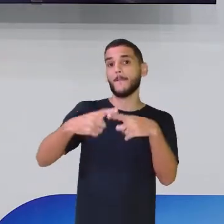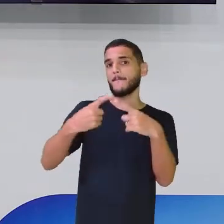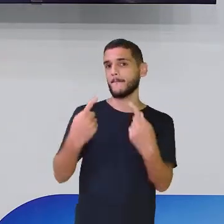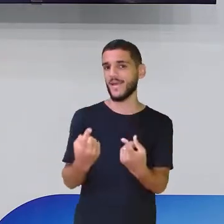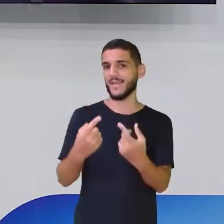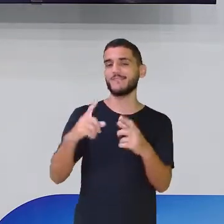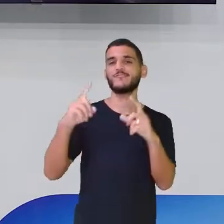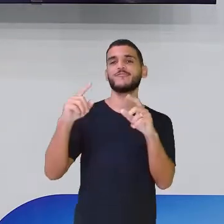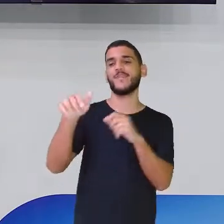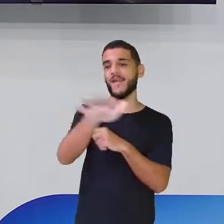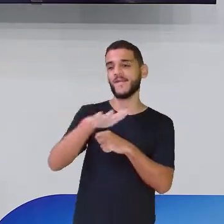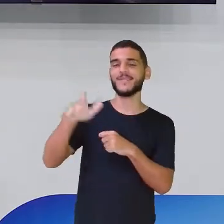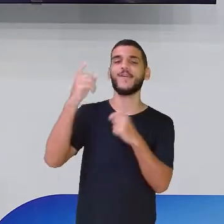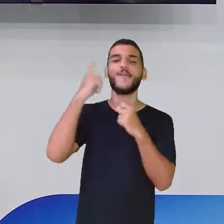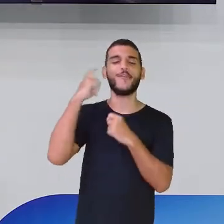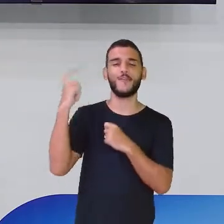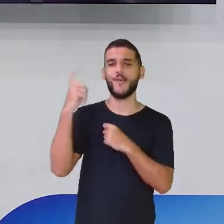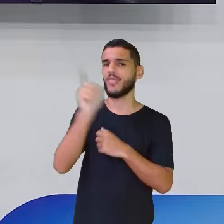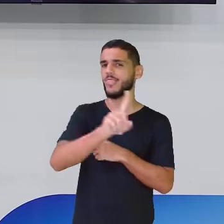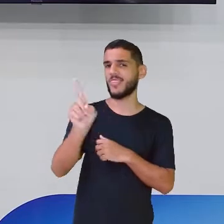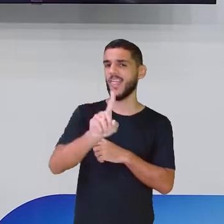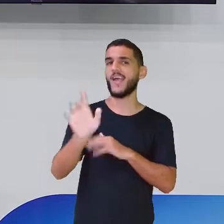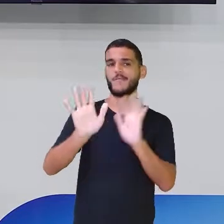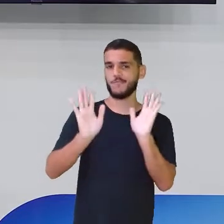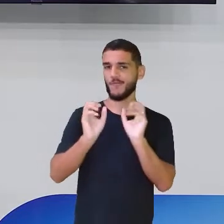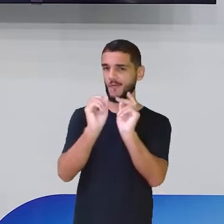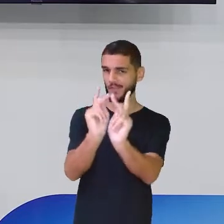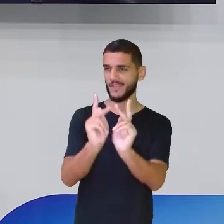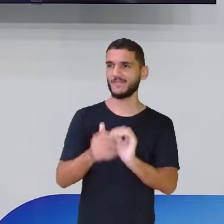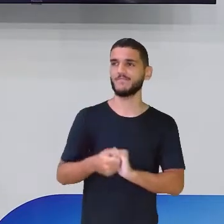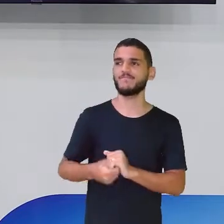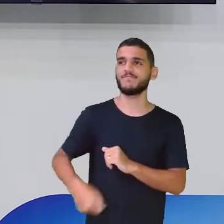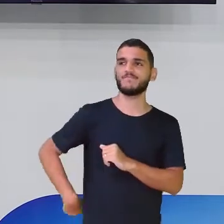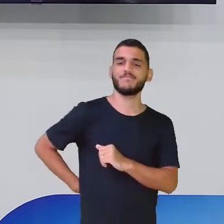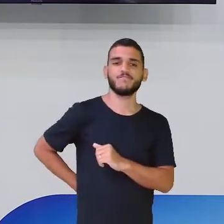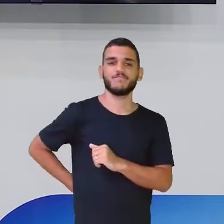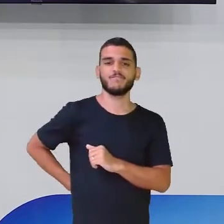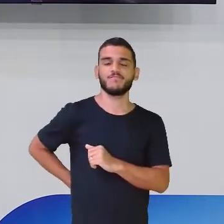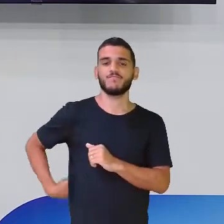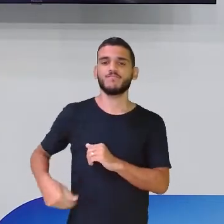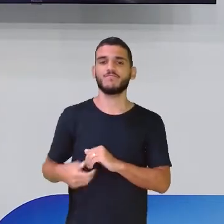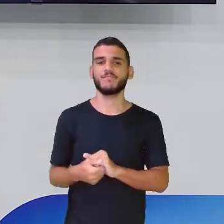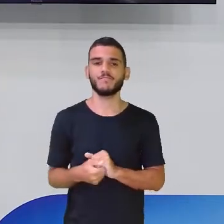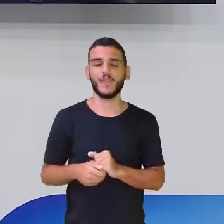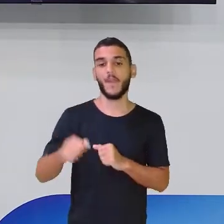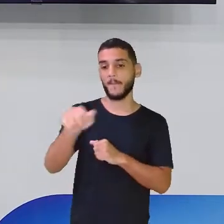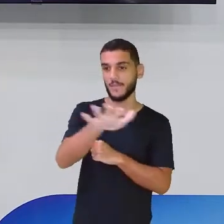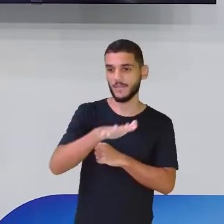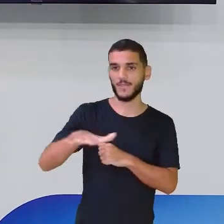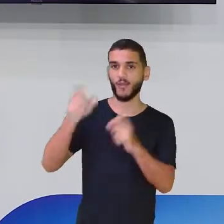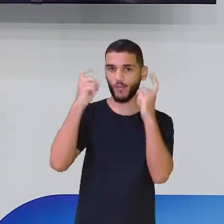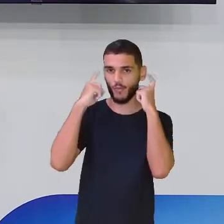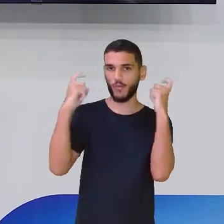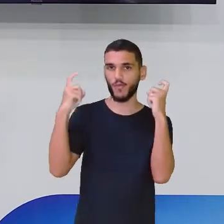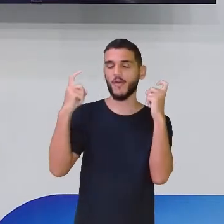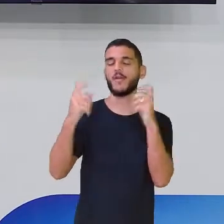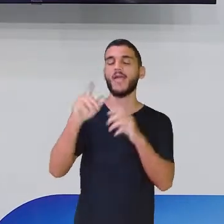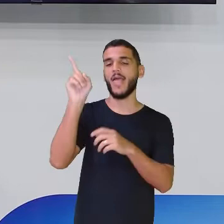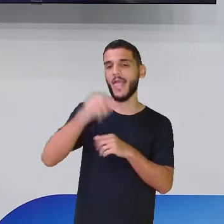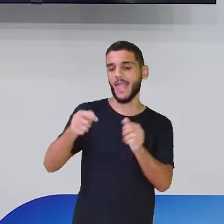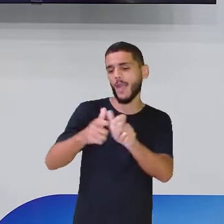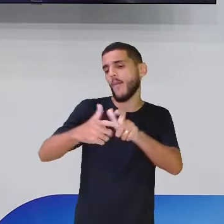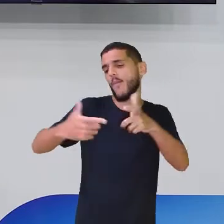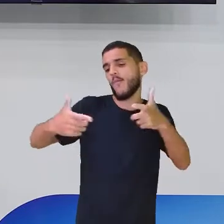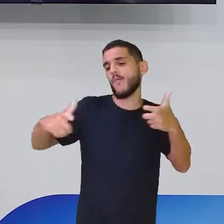sonora, isso não é, não necessariamente, tá? A paisagem sonora, ela amplia. A gente vai ver isso aos pouquinhos